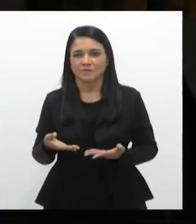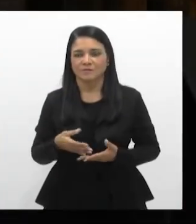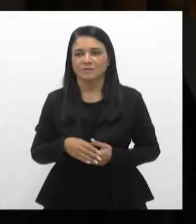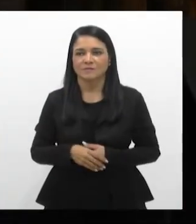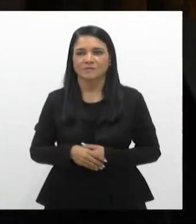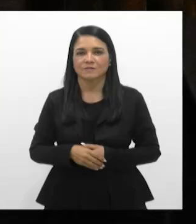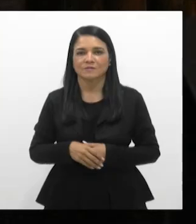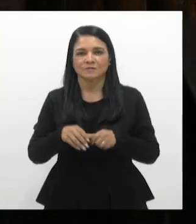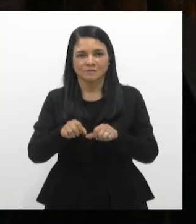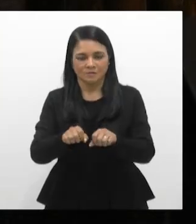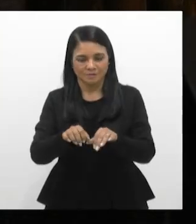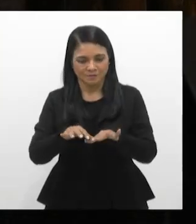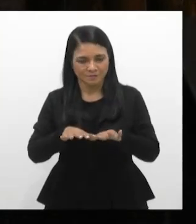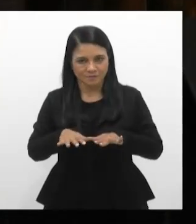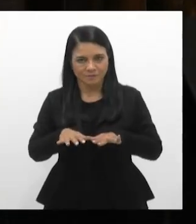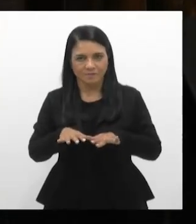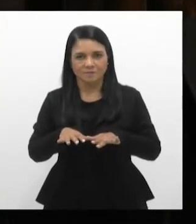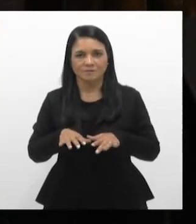em plenário,